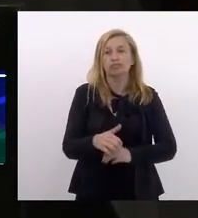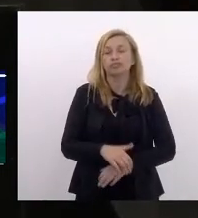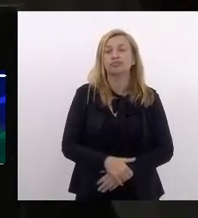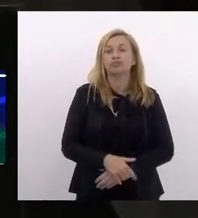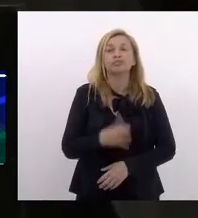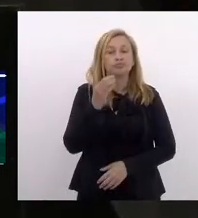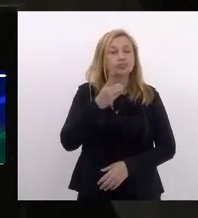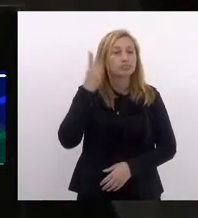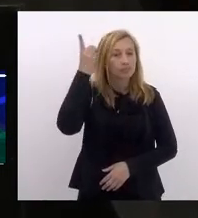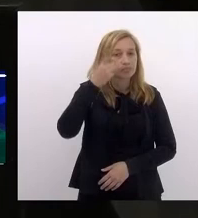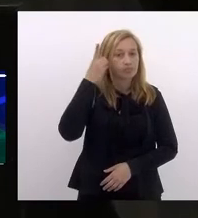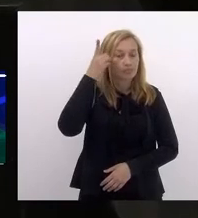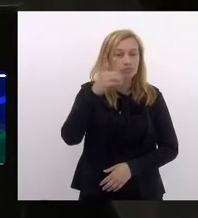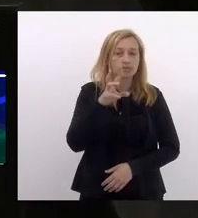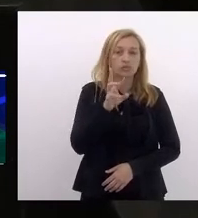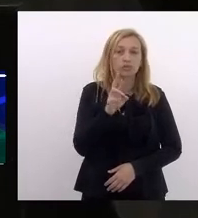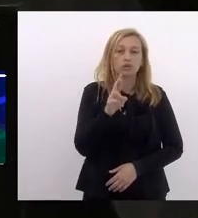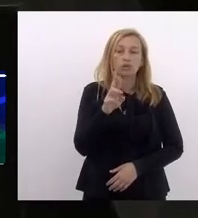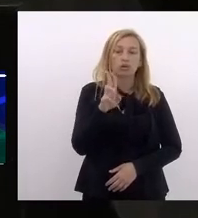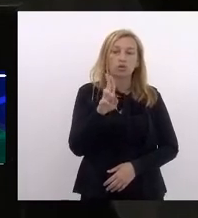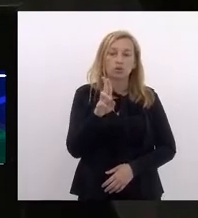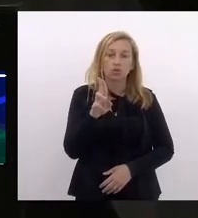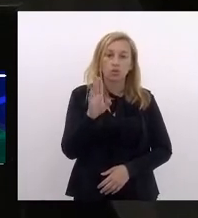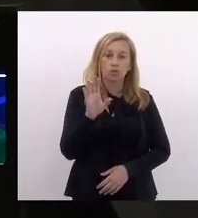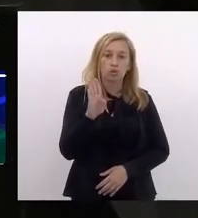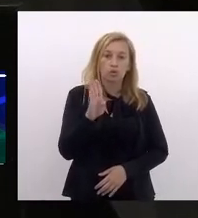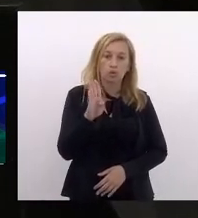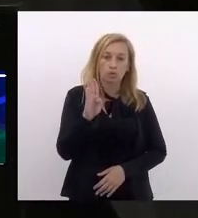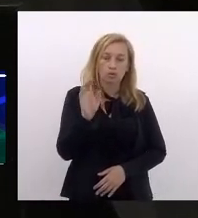o deputado Rubens Bontempo